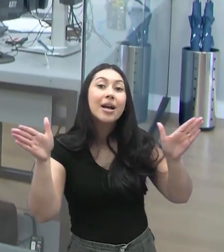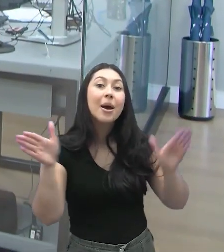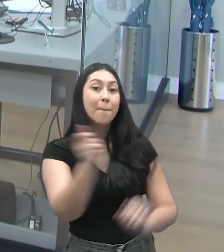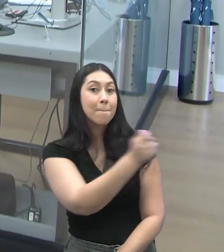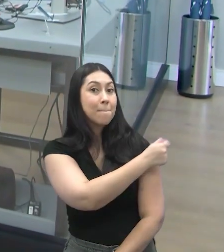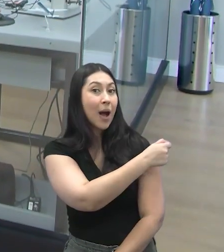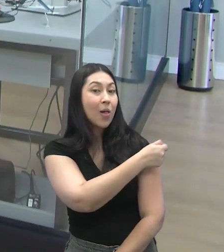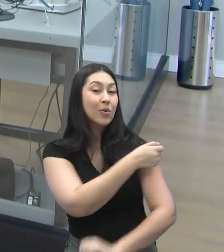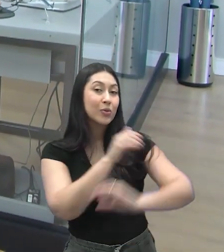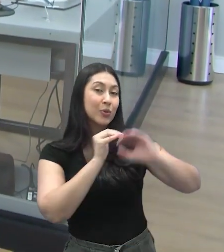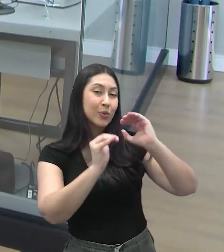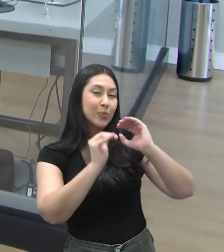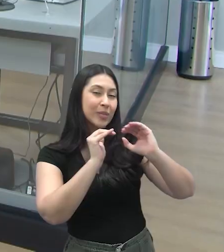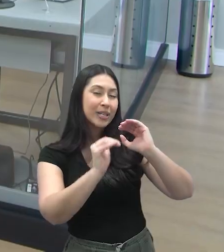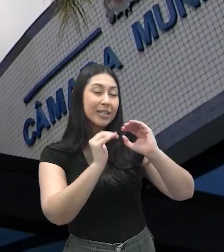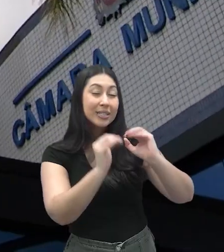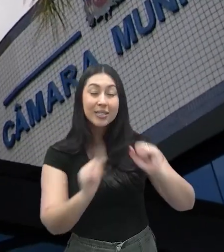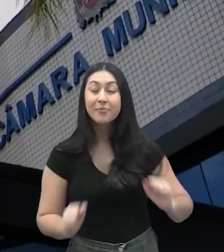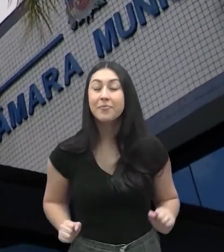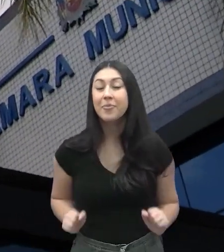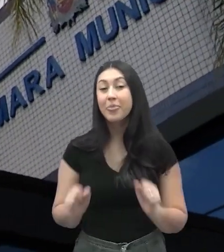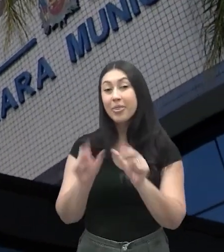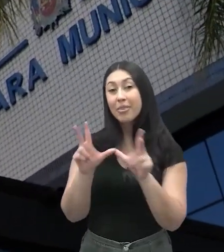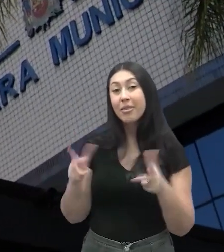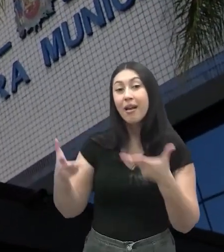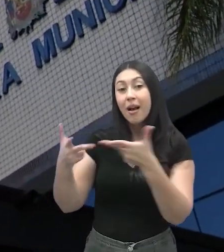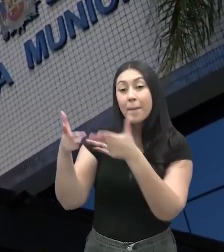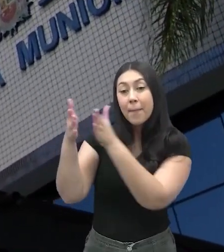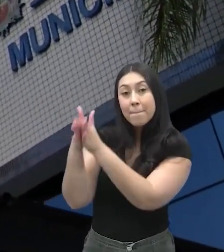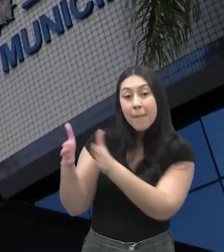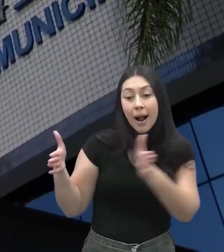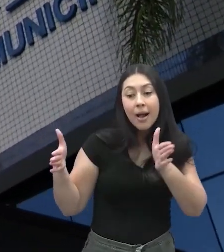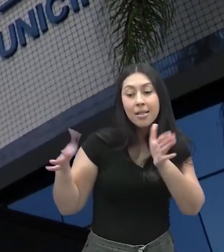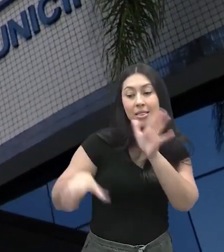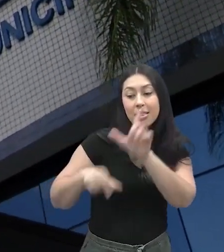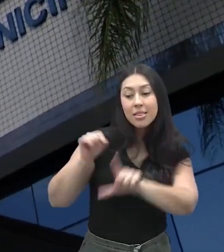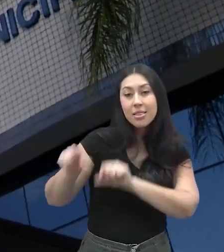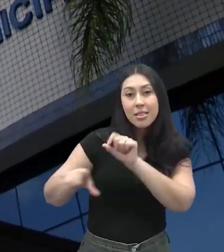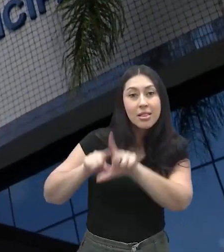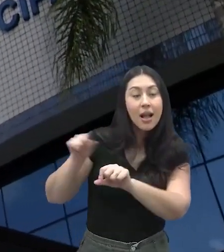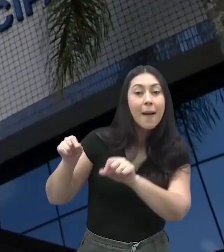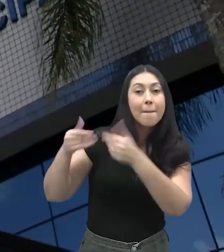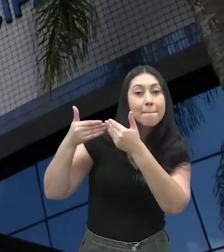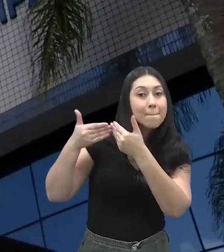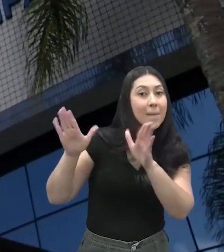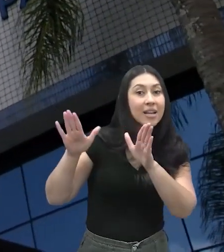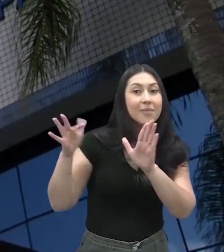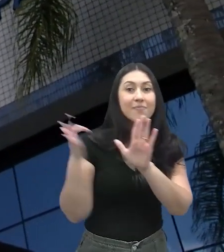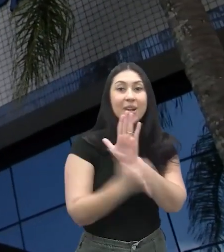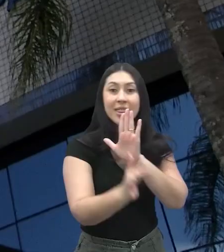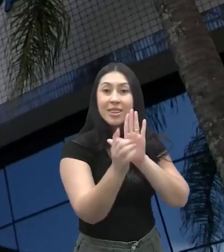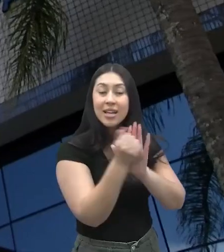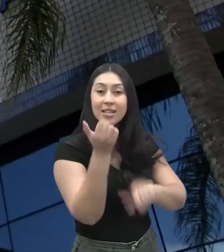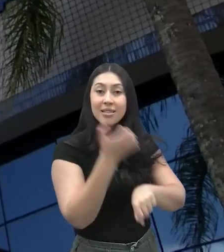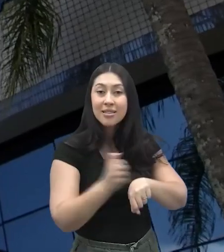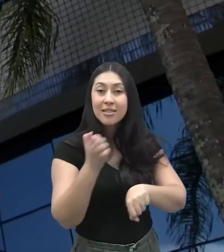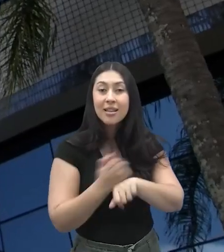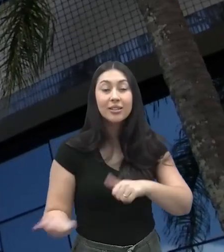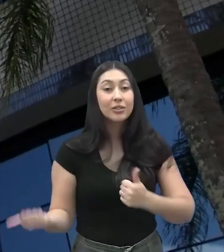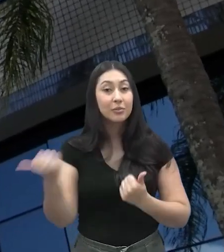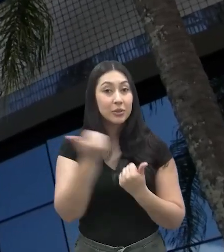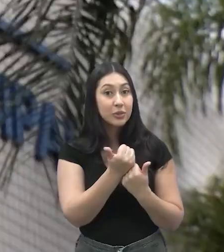outros estudantes de comunicação. É que a Câmara está com processo seletivo para a formação de cadastro reserva